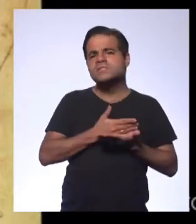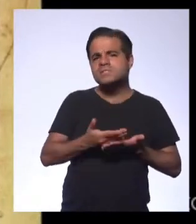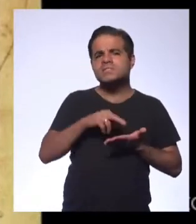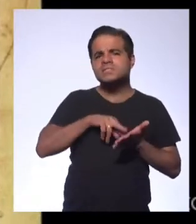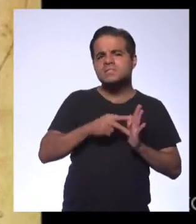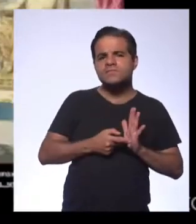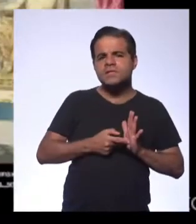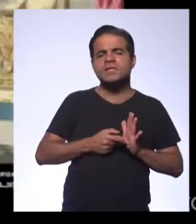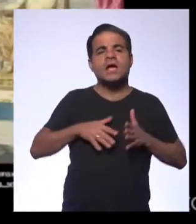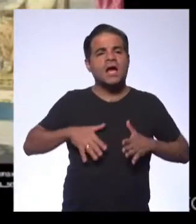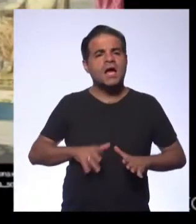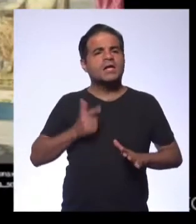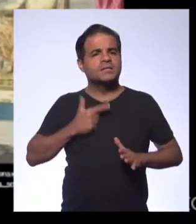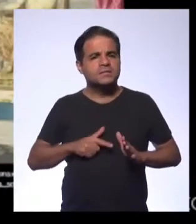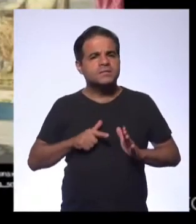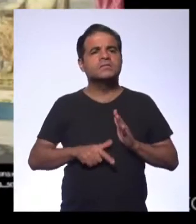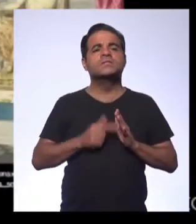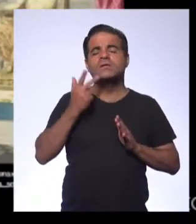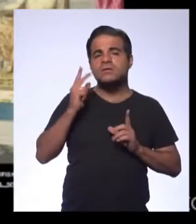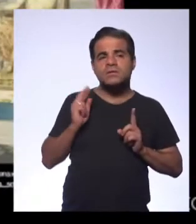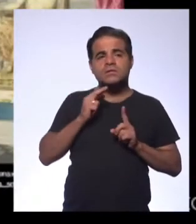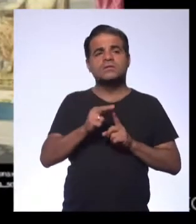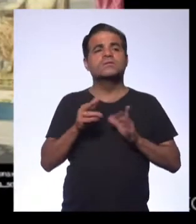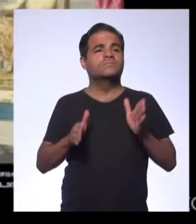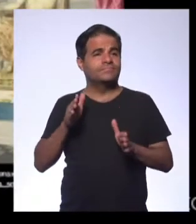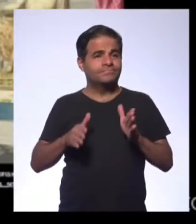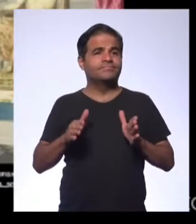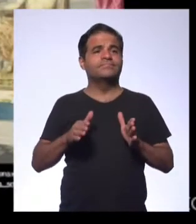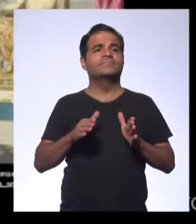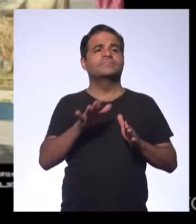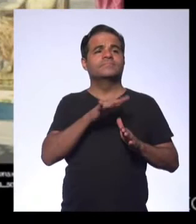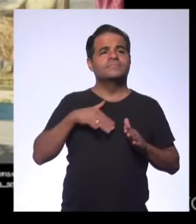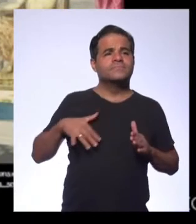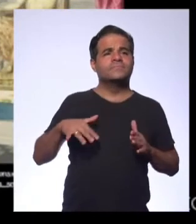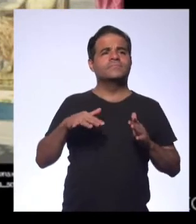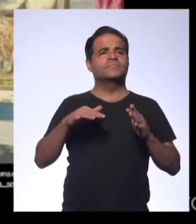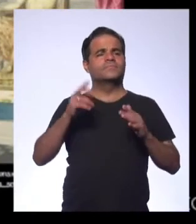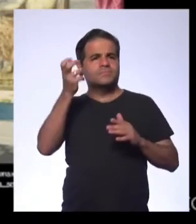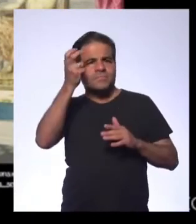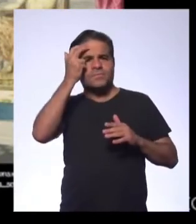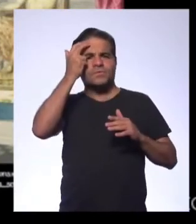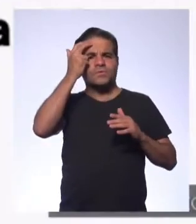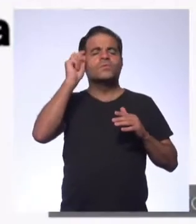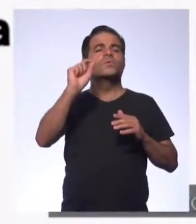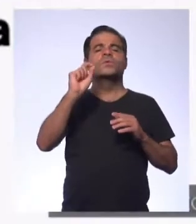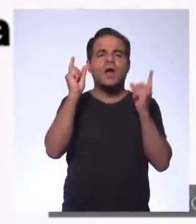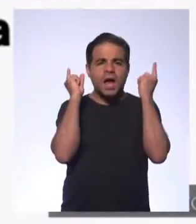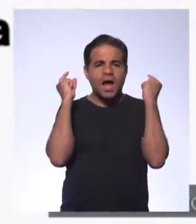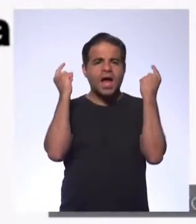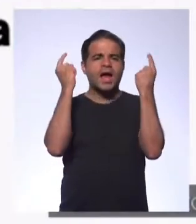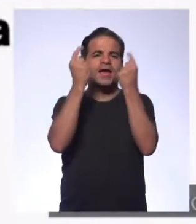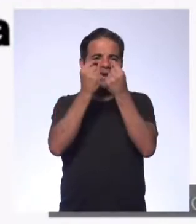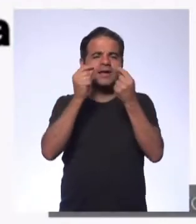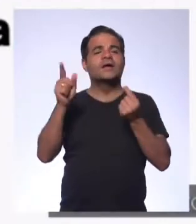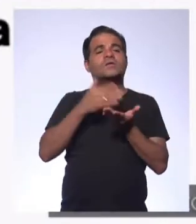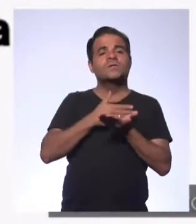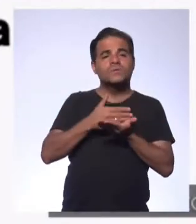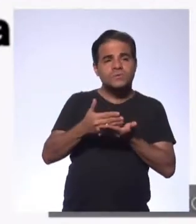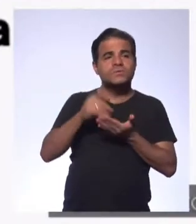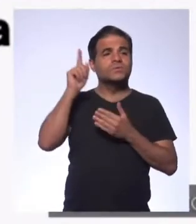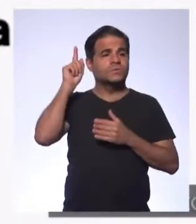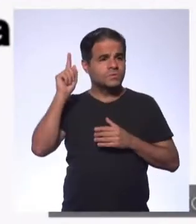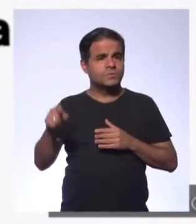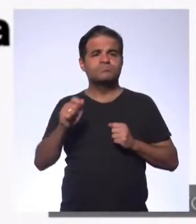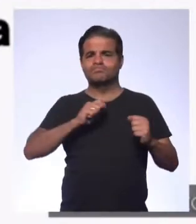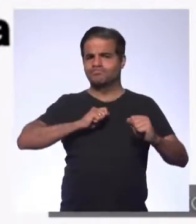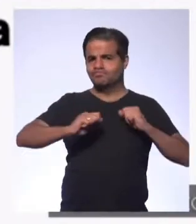significa renascer e faz referência ao resgate da cultura grega, ou seja, da cultura clássica. O renascimento cultural foi